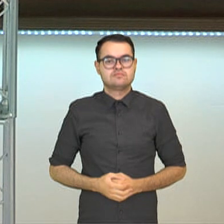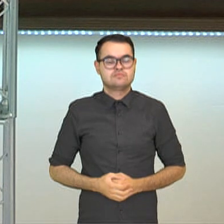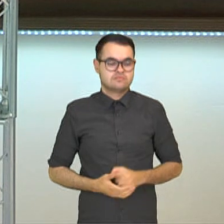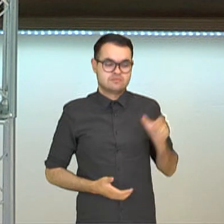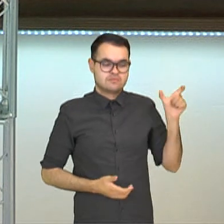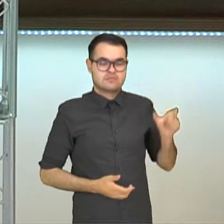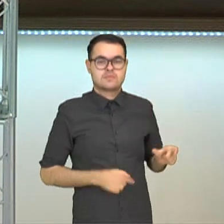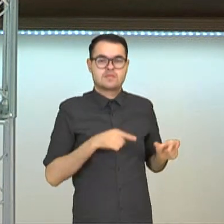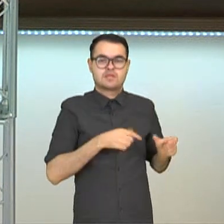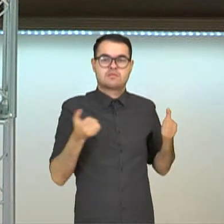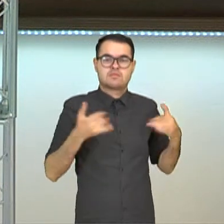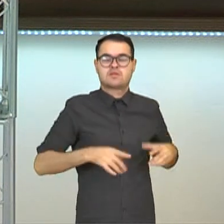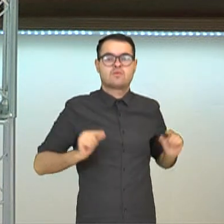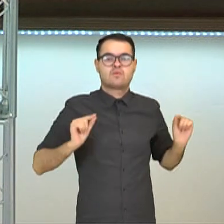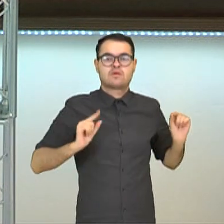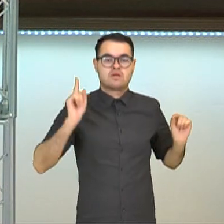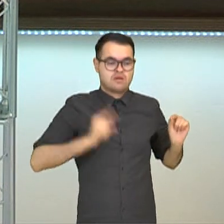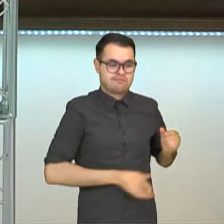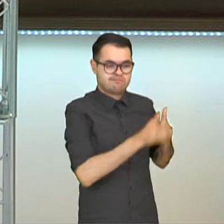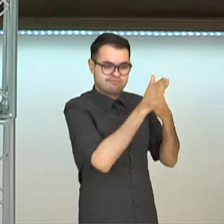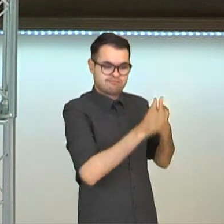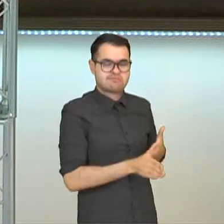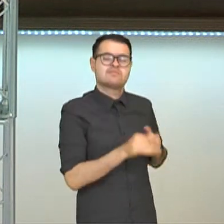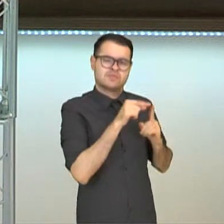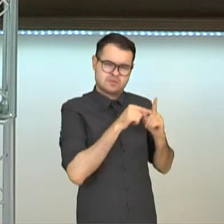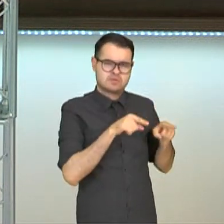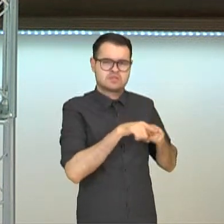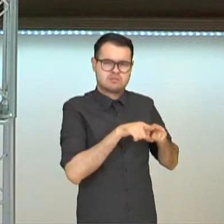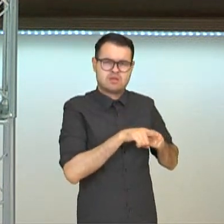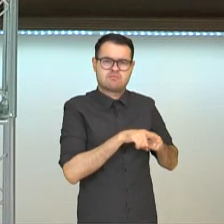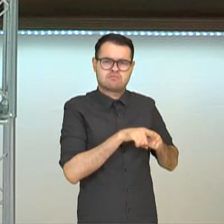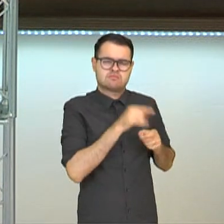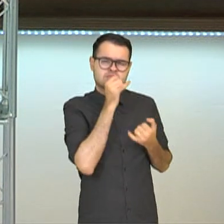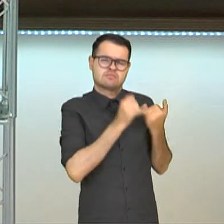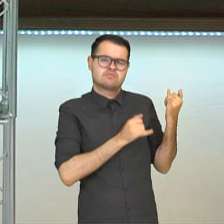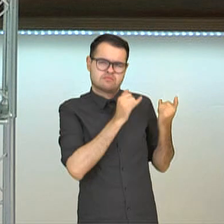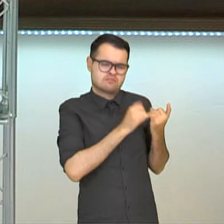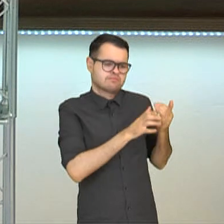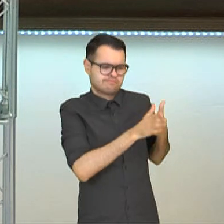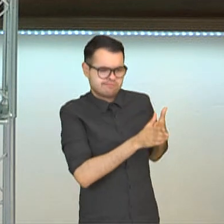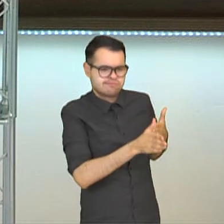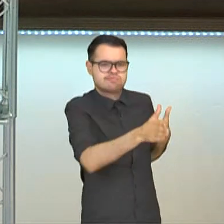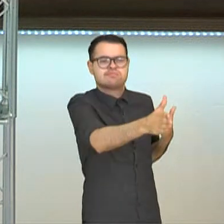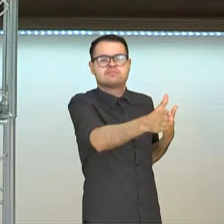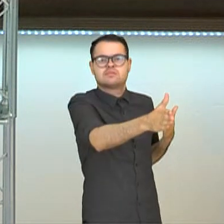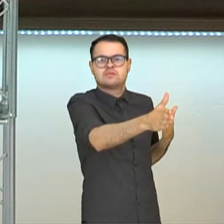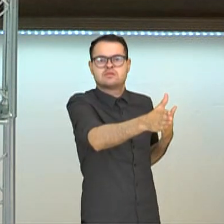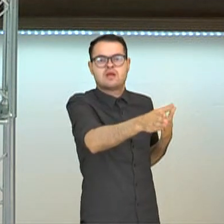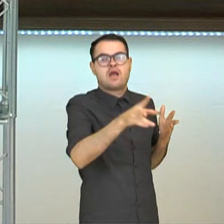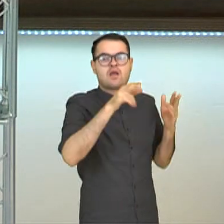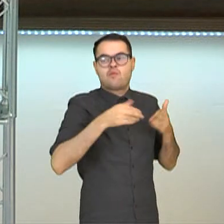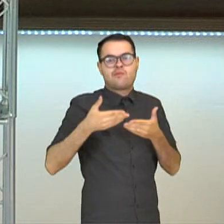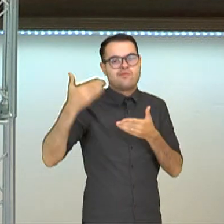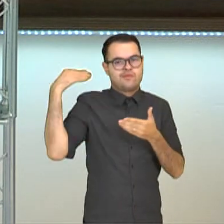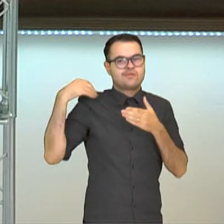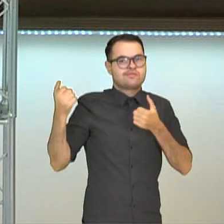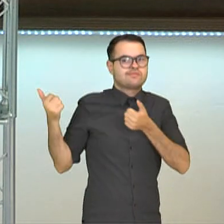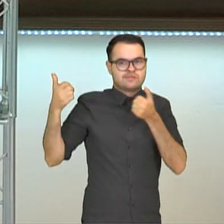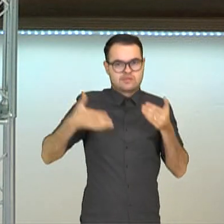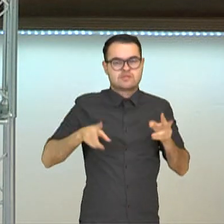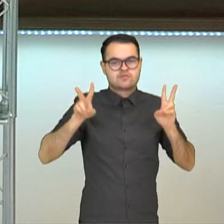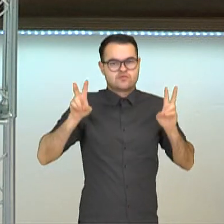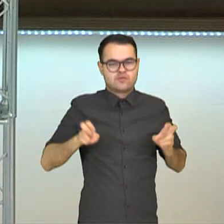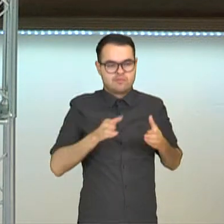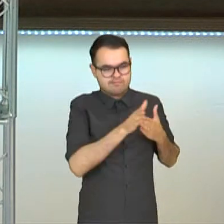falar também de uma espécie de predestinação, algo que ela também está predestinada, assim como o Drummond diz